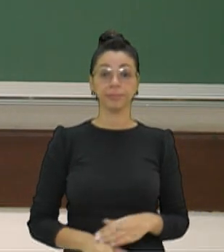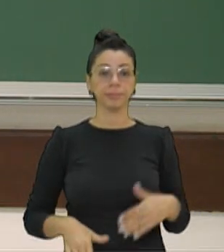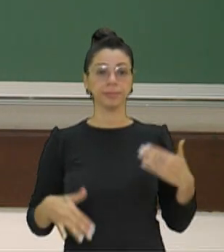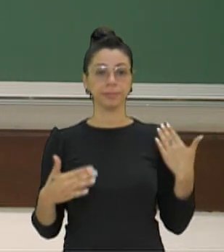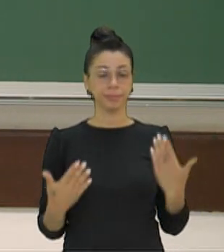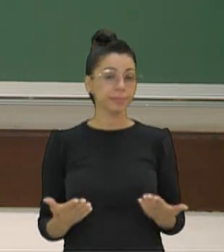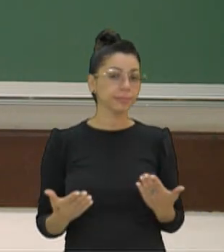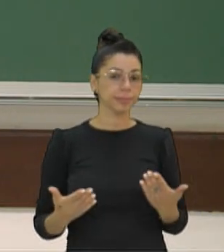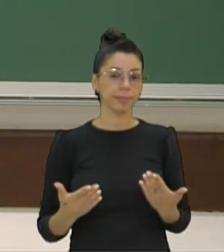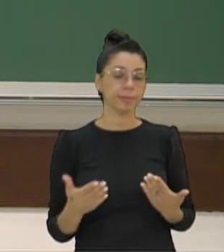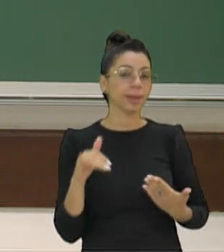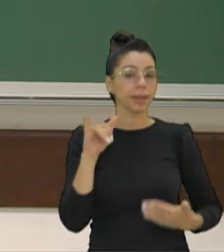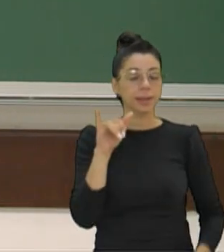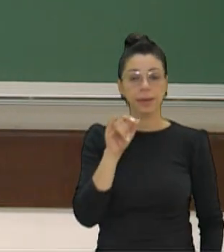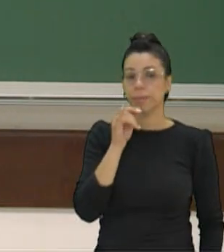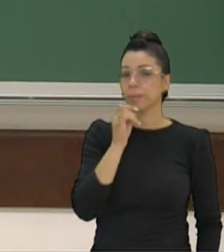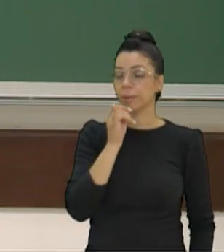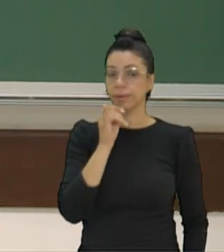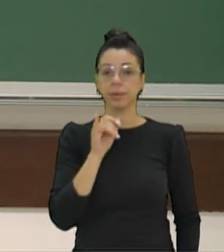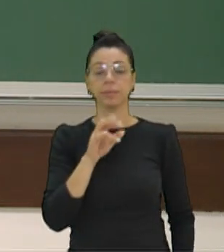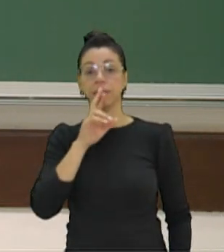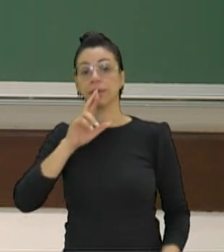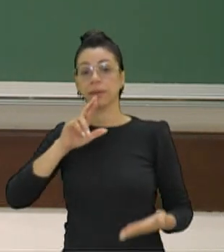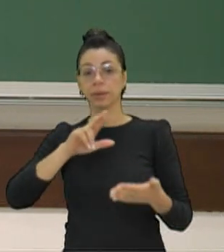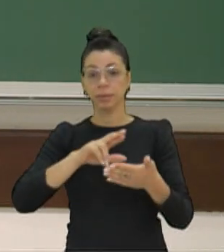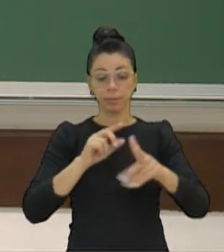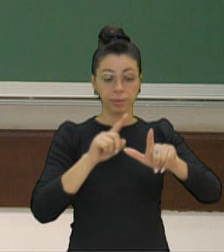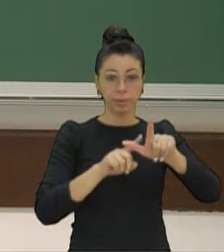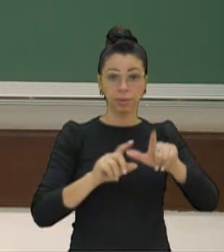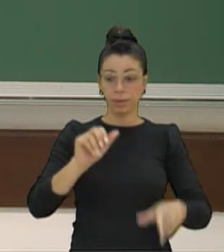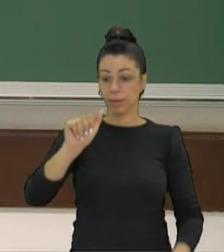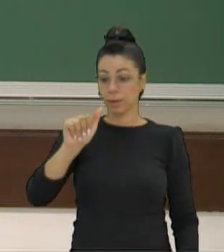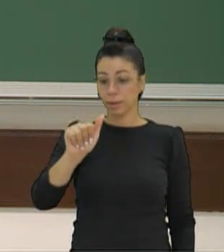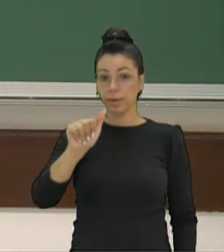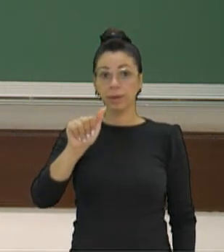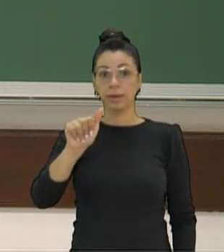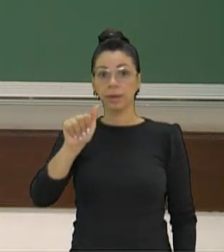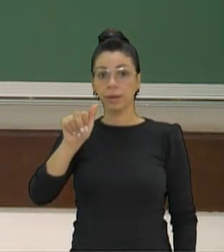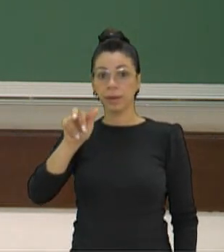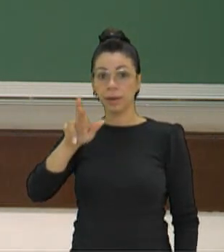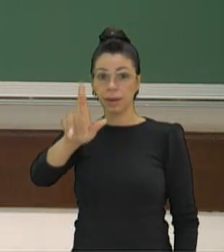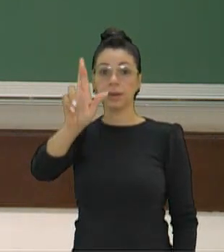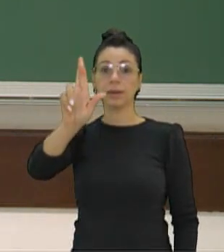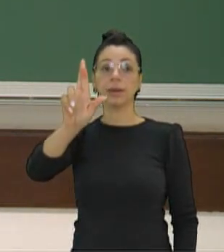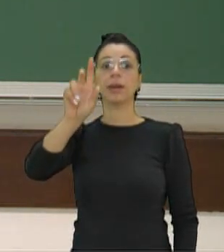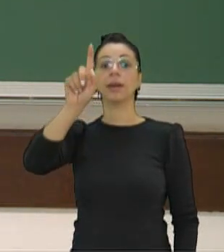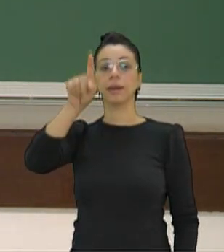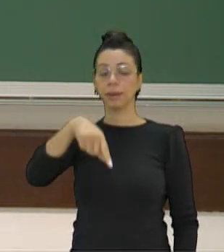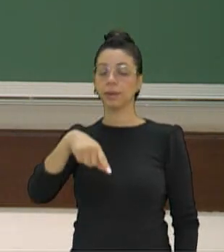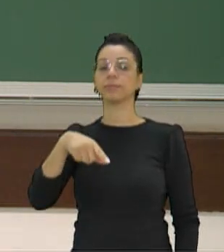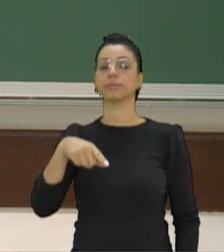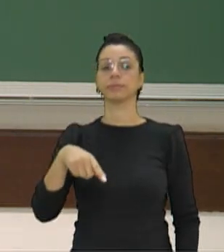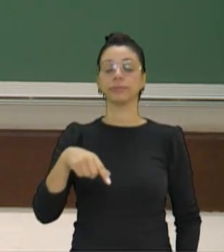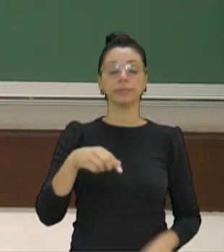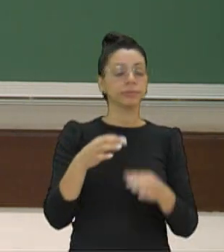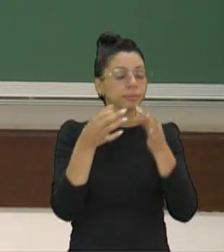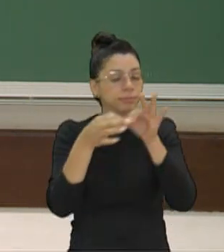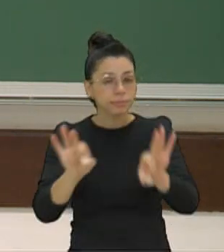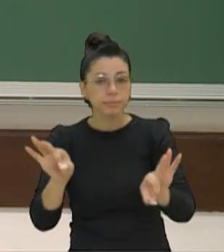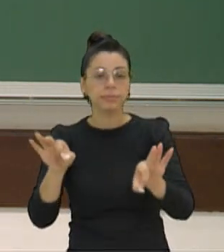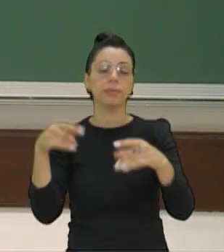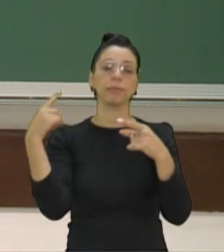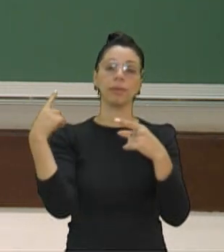Então, se você respondeu, né, que é o ar o maior veículo de transmissão, está